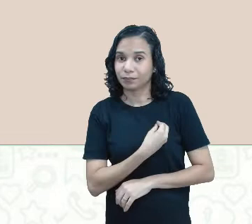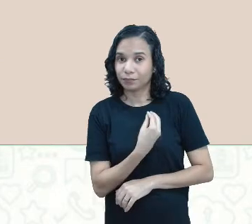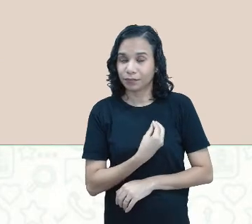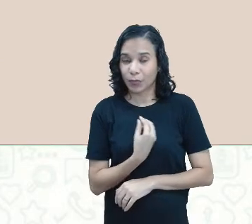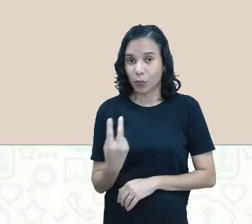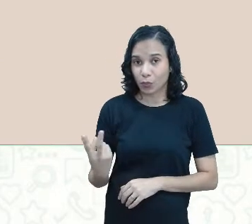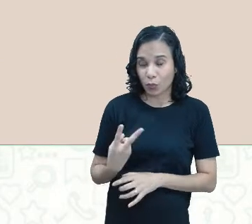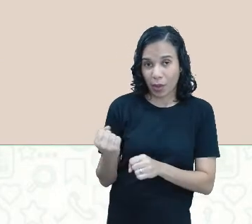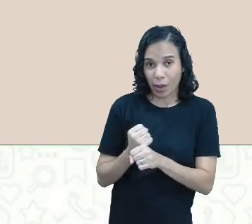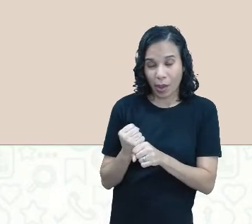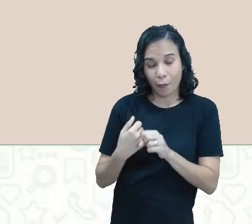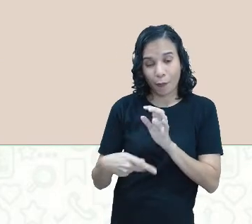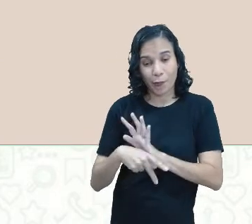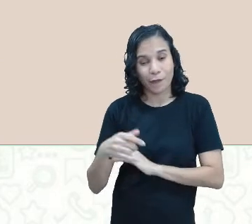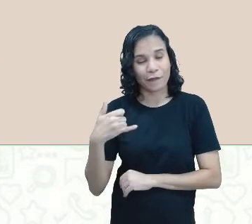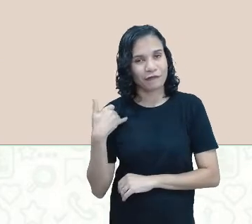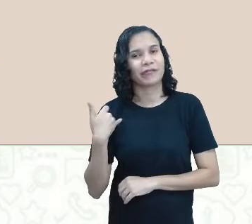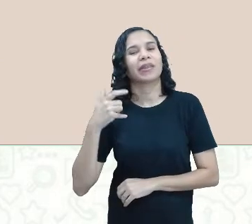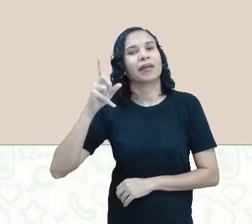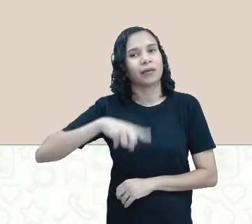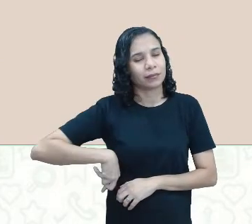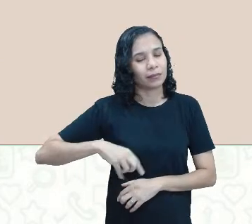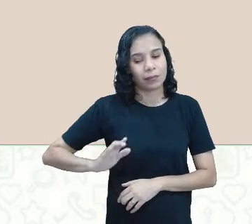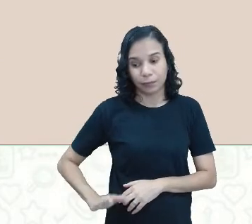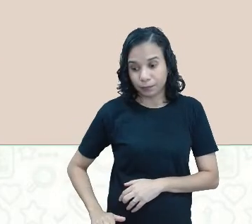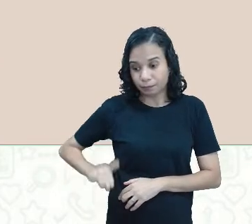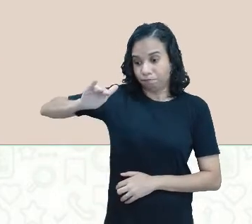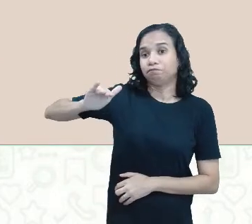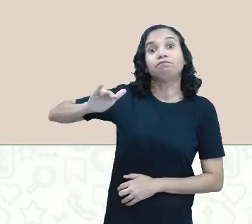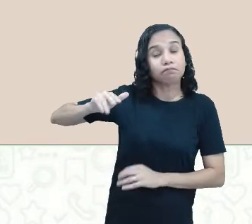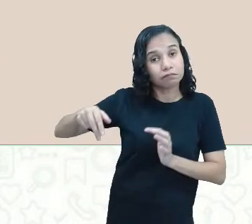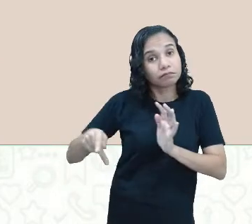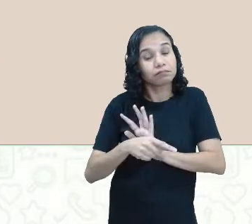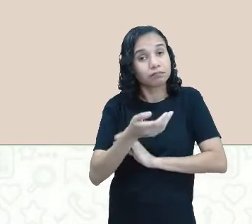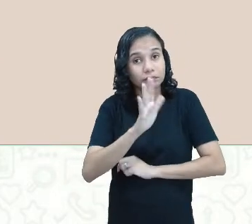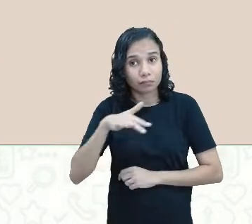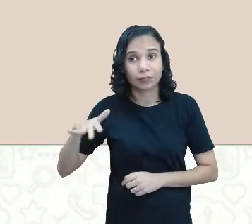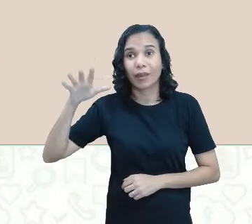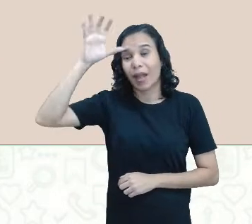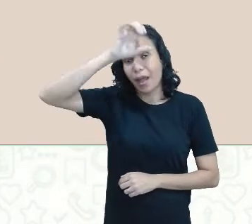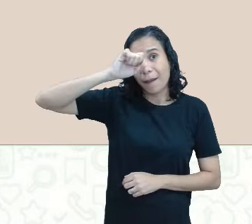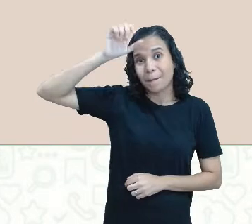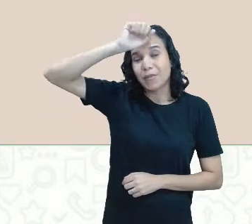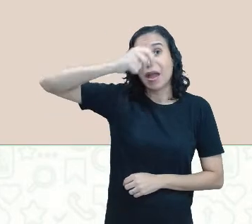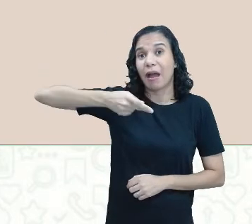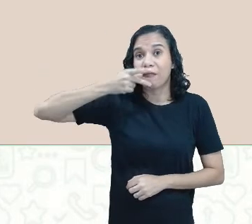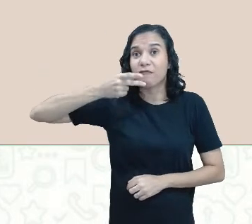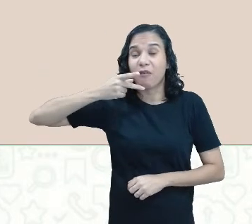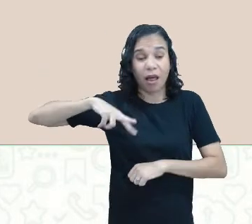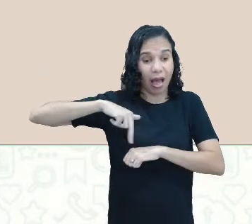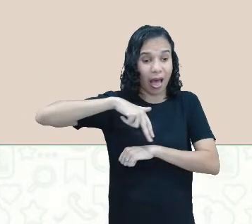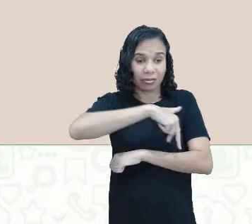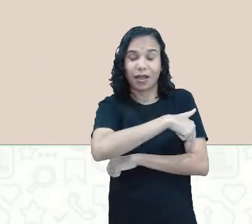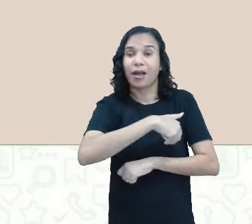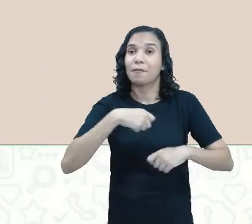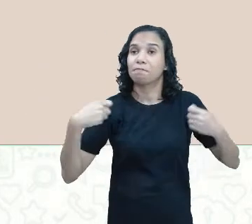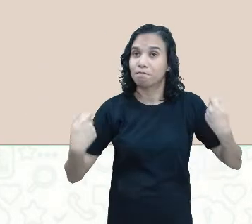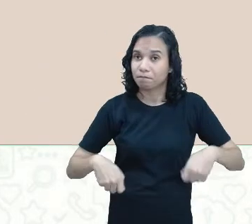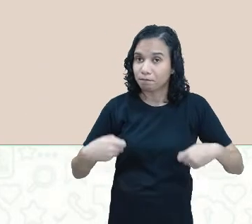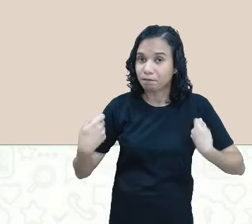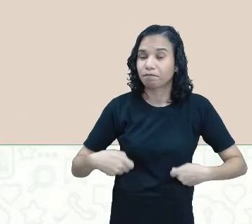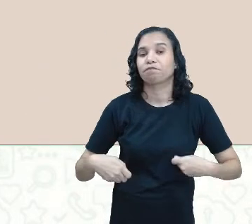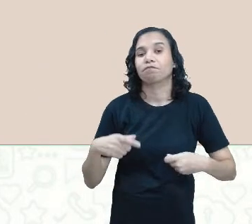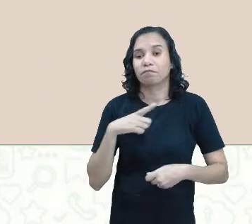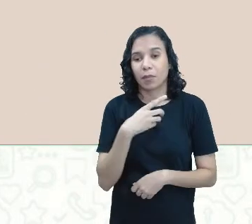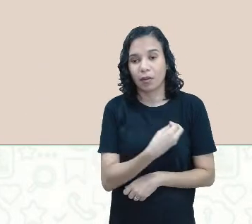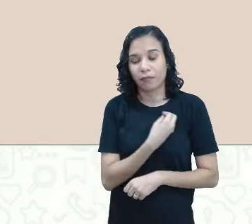2 primeiros anos de vida, gente, é um período de crescimento em que a criança aprende a falar, a caminhar e precisa muito